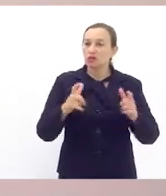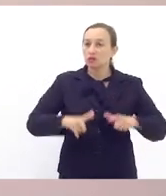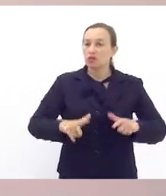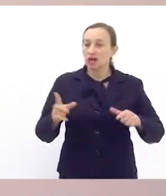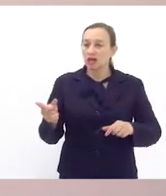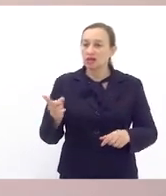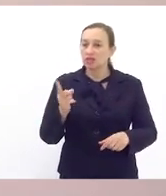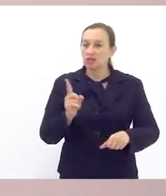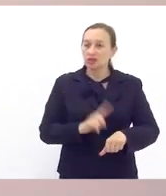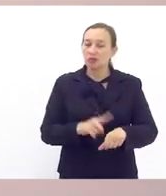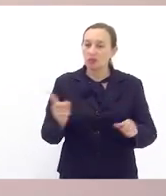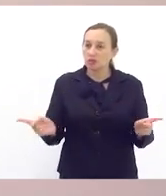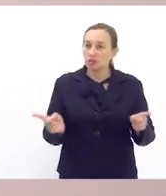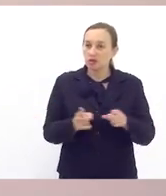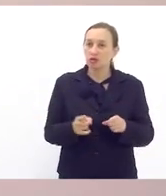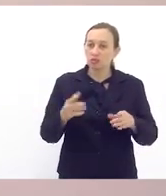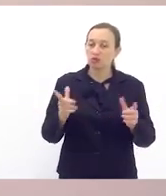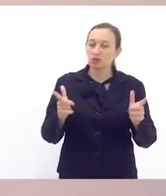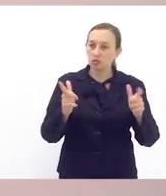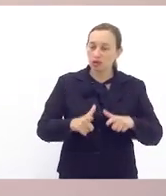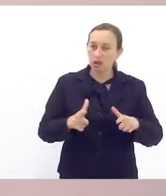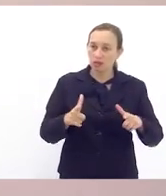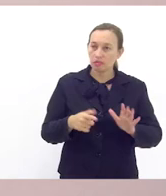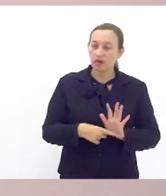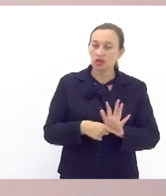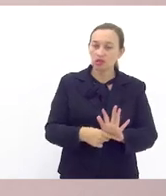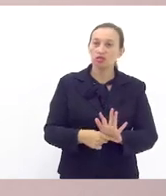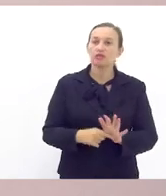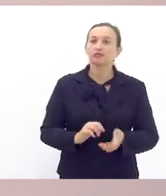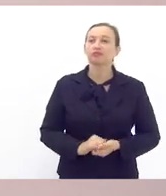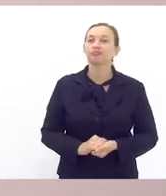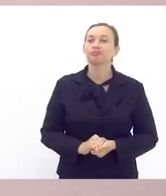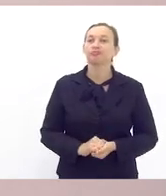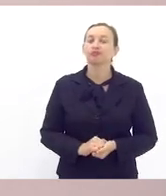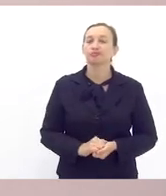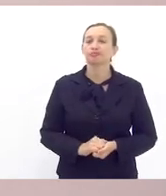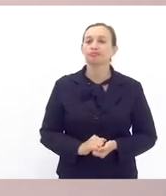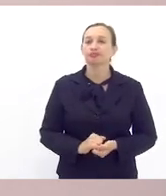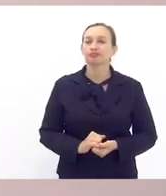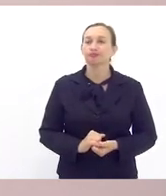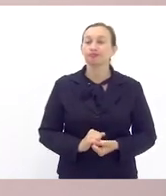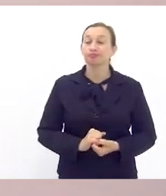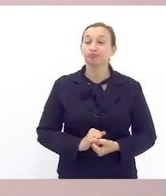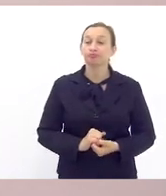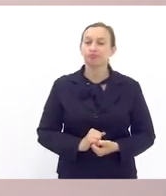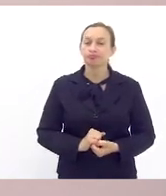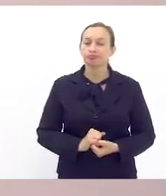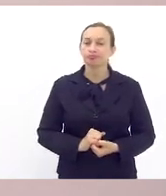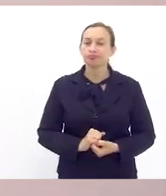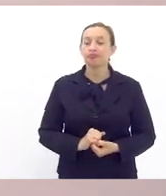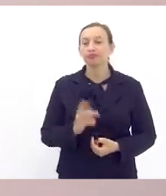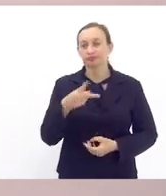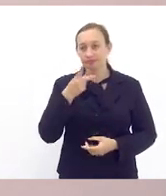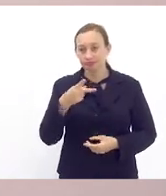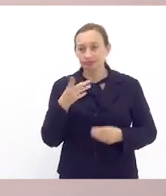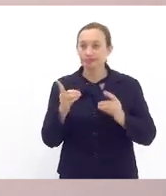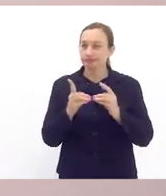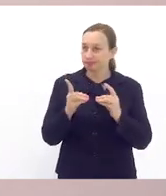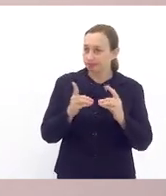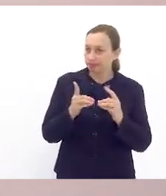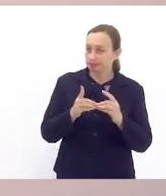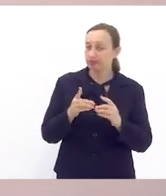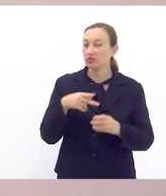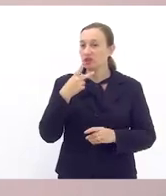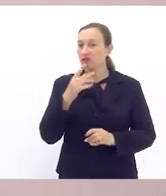tempo é para fazer o atendimento falando ainda de atendimento eu falei aqui